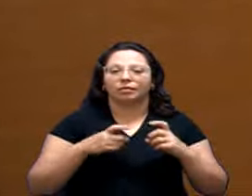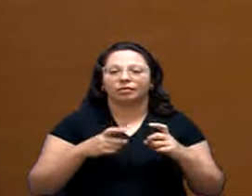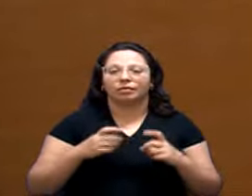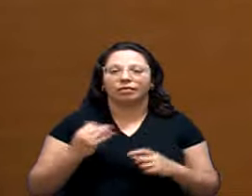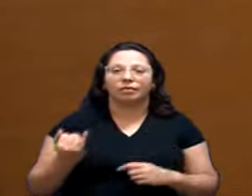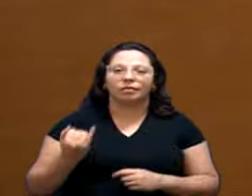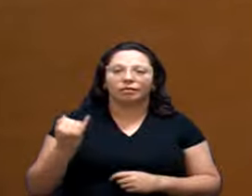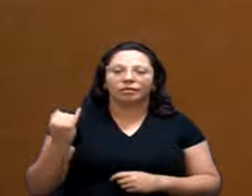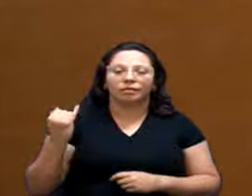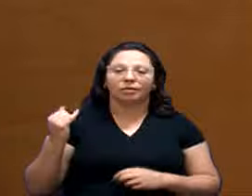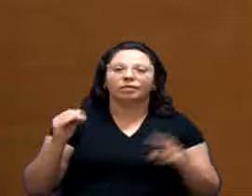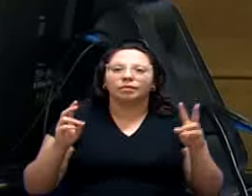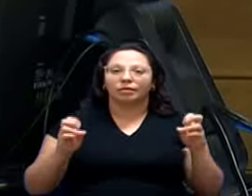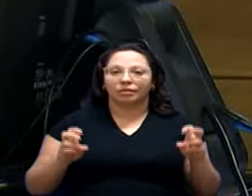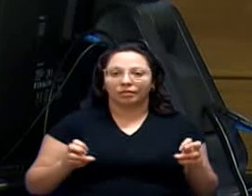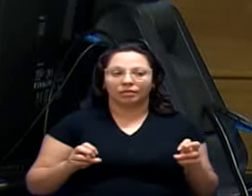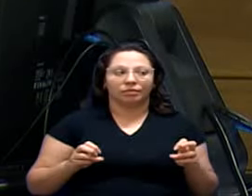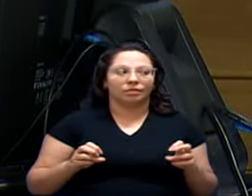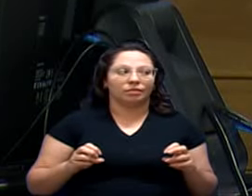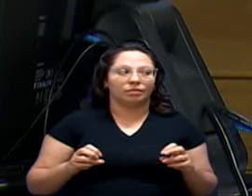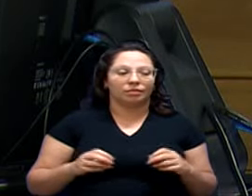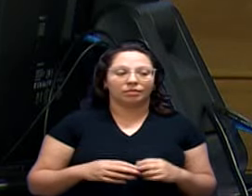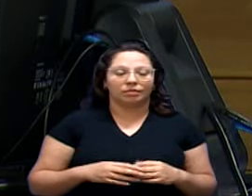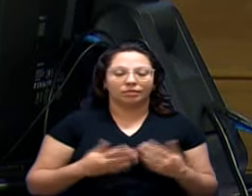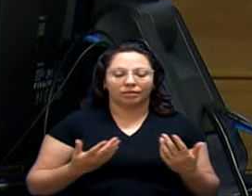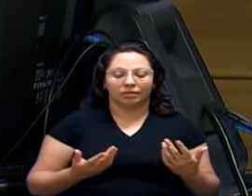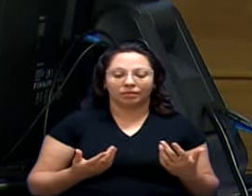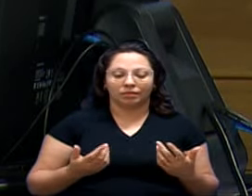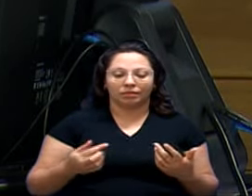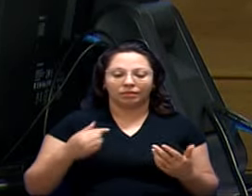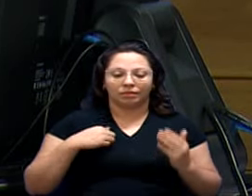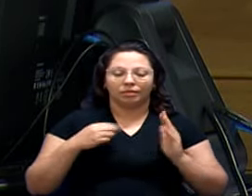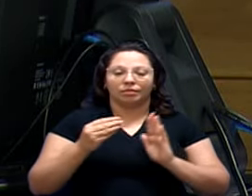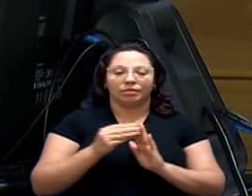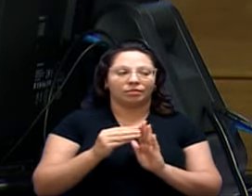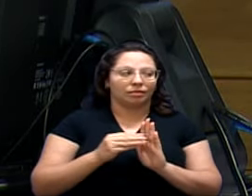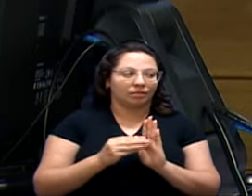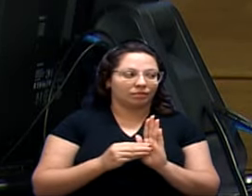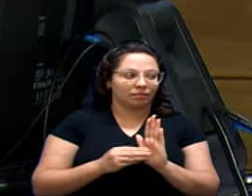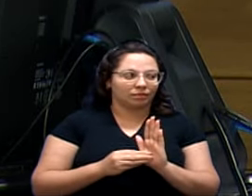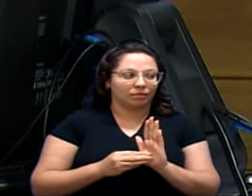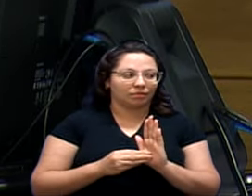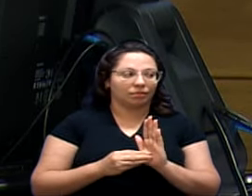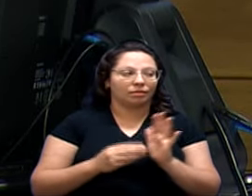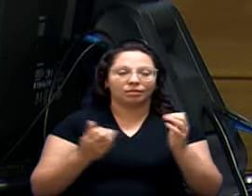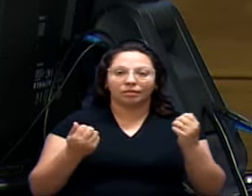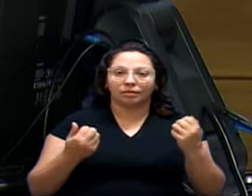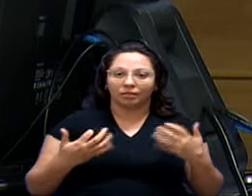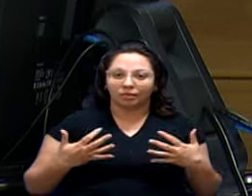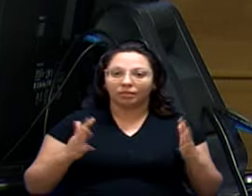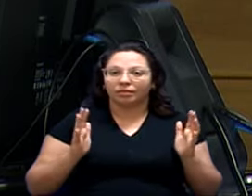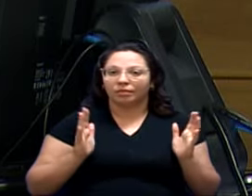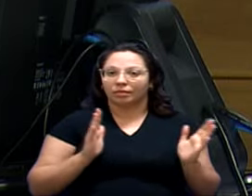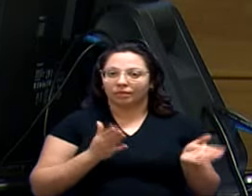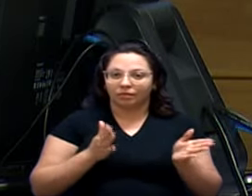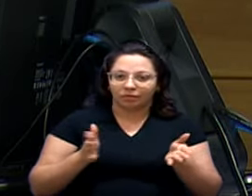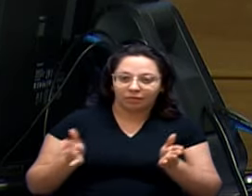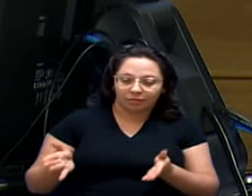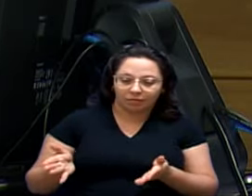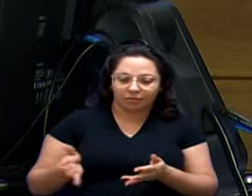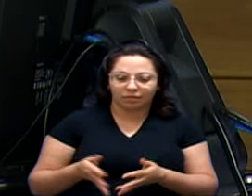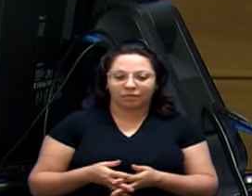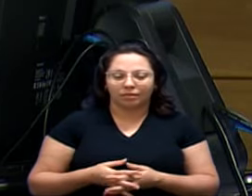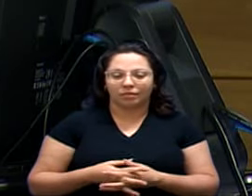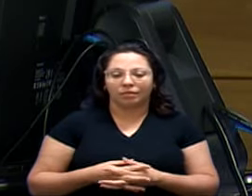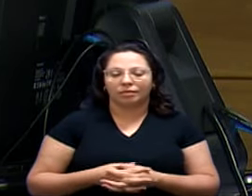aí do plano diretor de certa forma as minhas colocações já foram de certa forma transcorrer da das